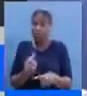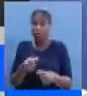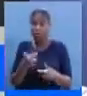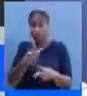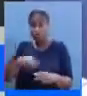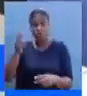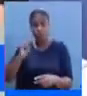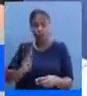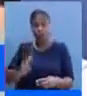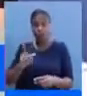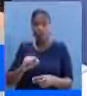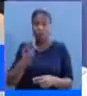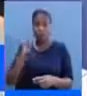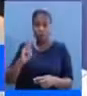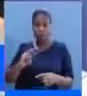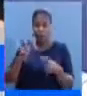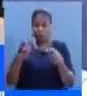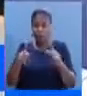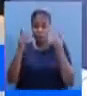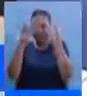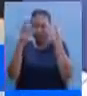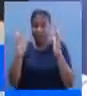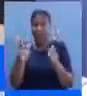nossos valores, com os valores da liberdade, da